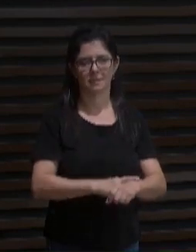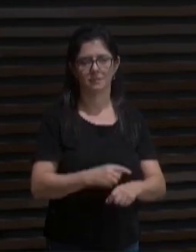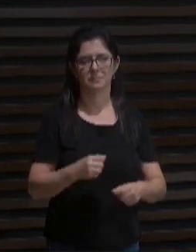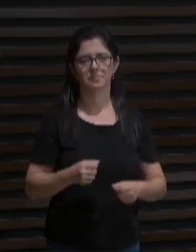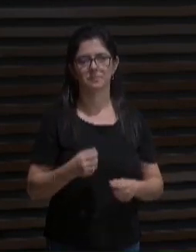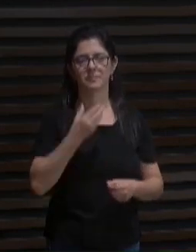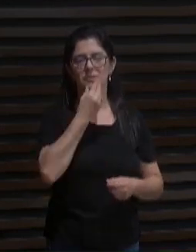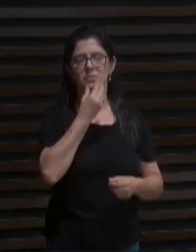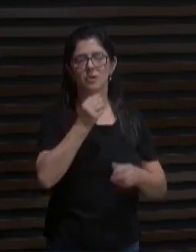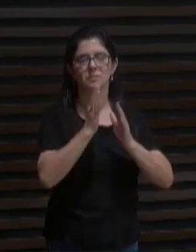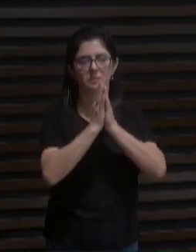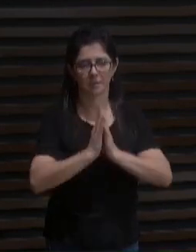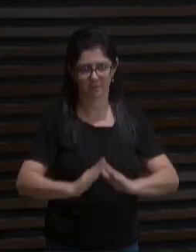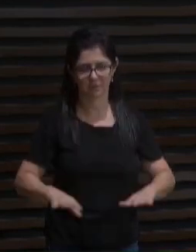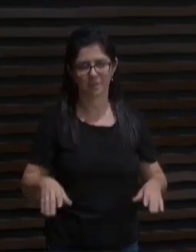na presença do Senhor.